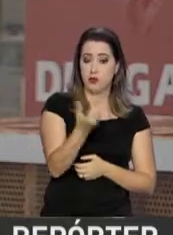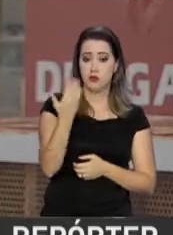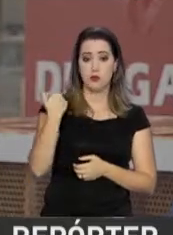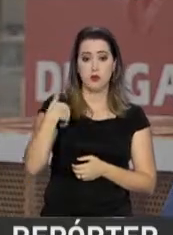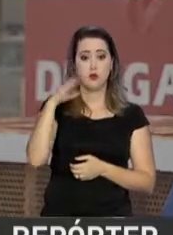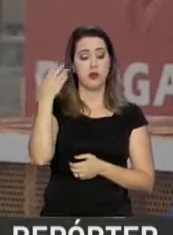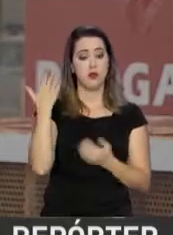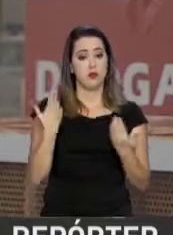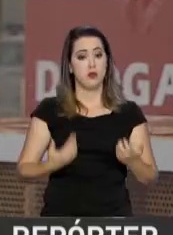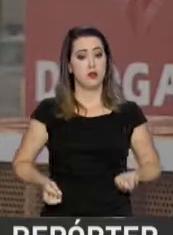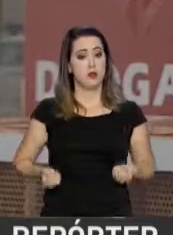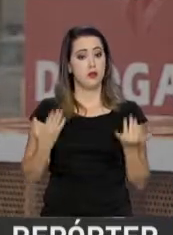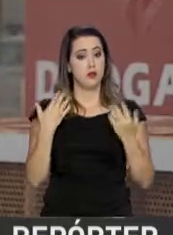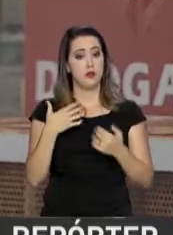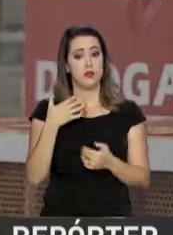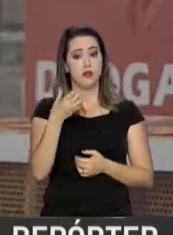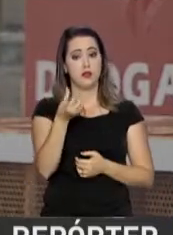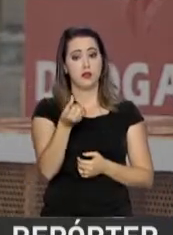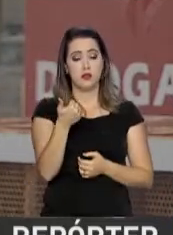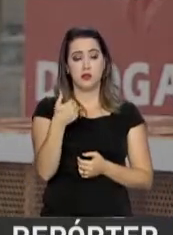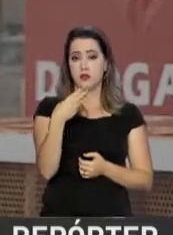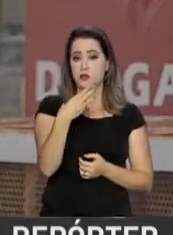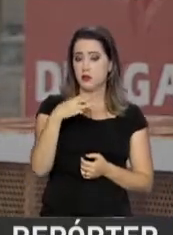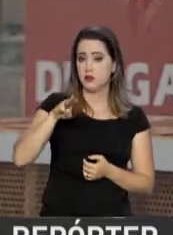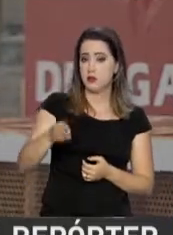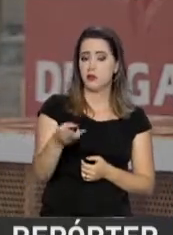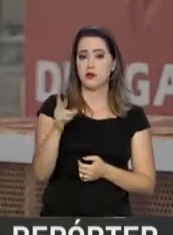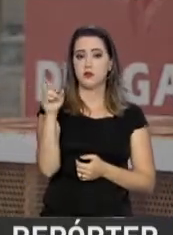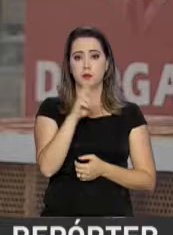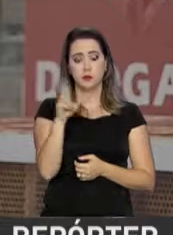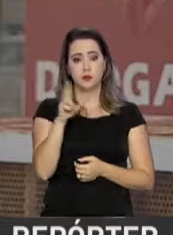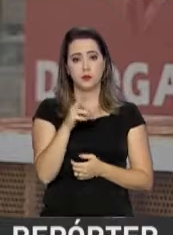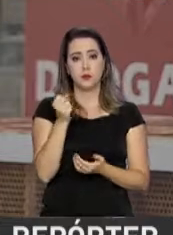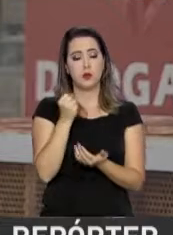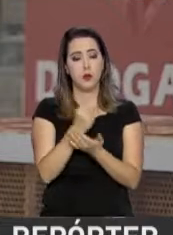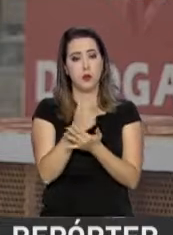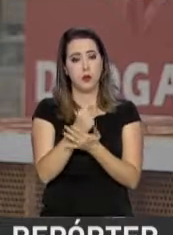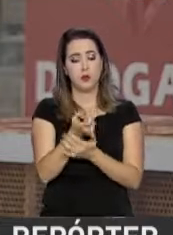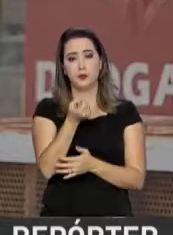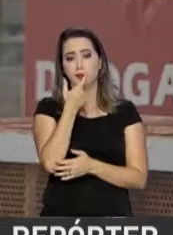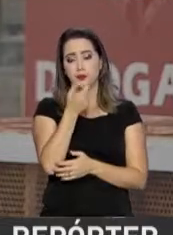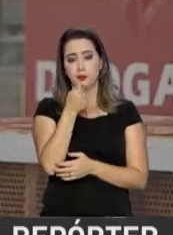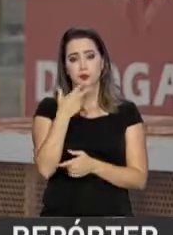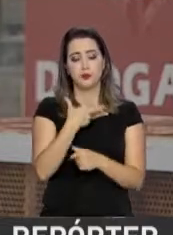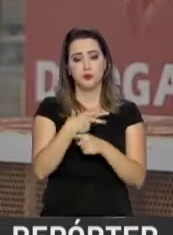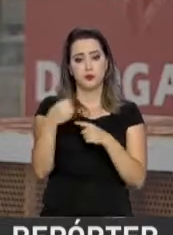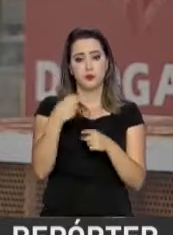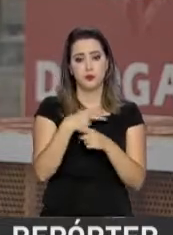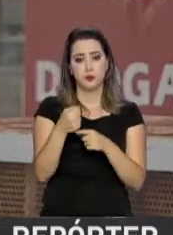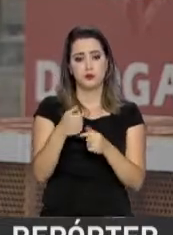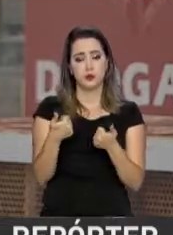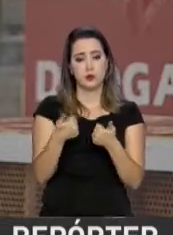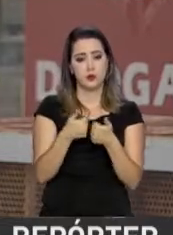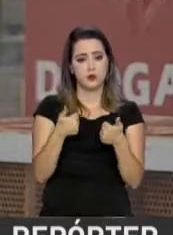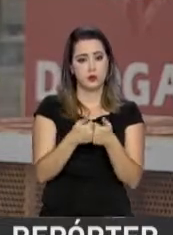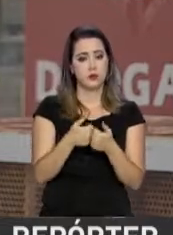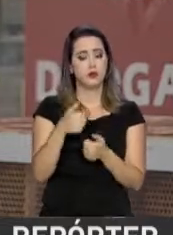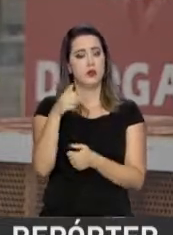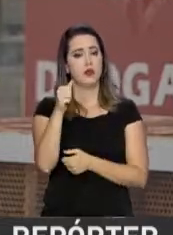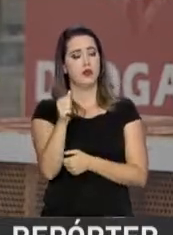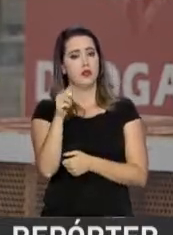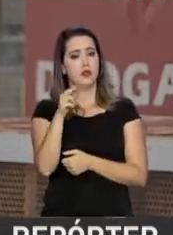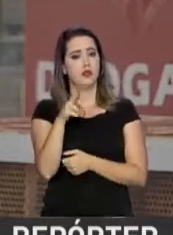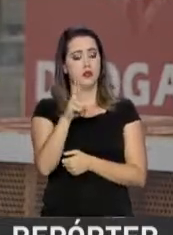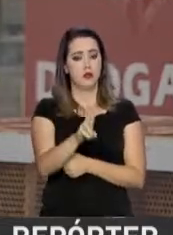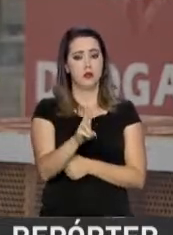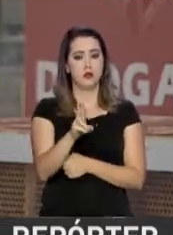mais de 613 milhões de reais na compra desse medicamento mais uma vitória recente da advocacia geral da